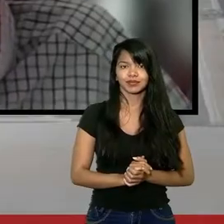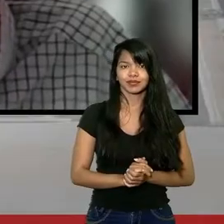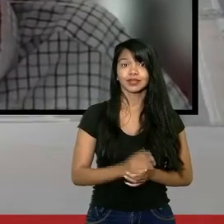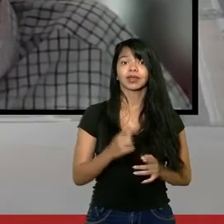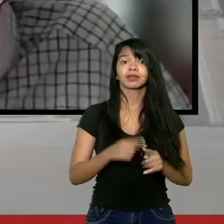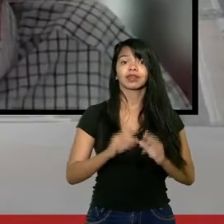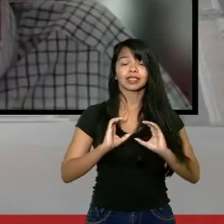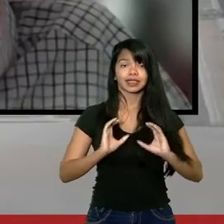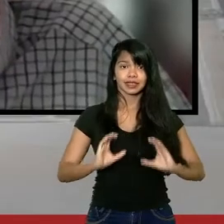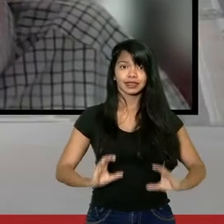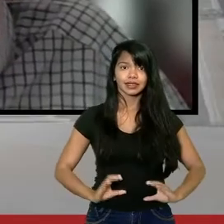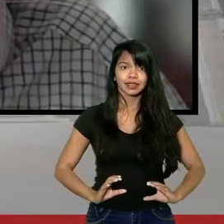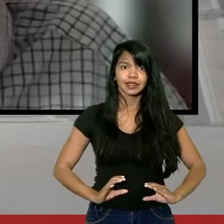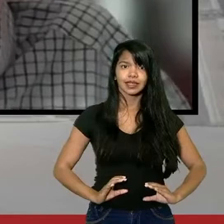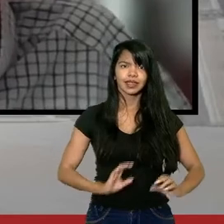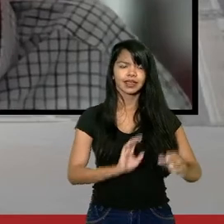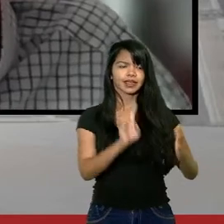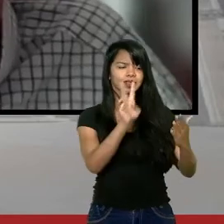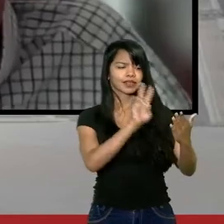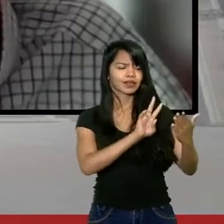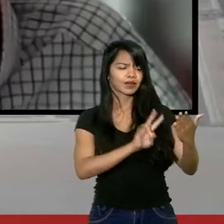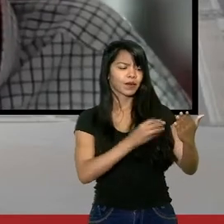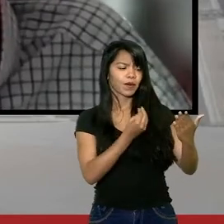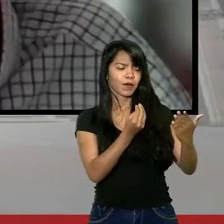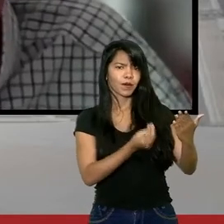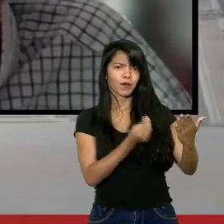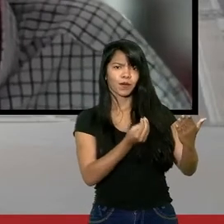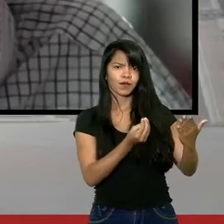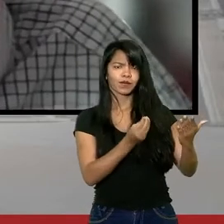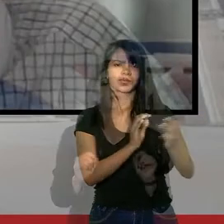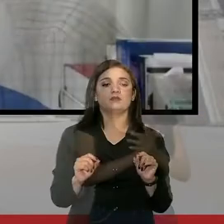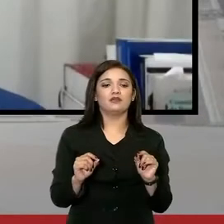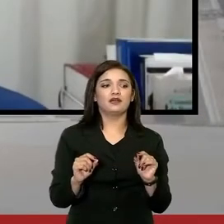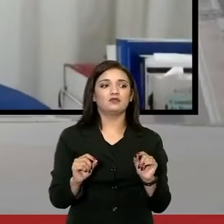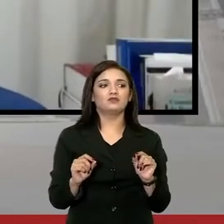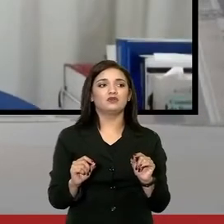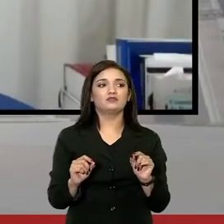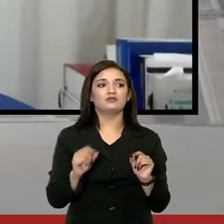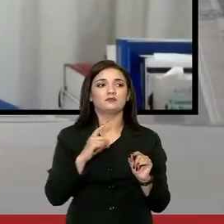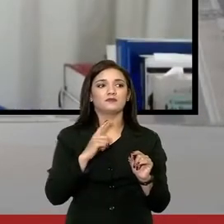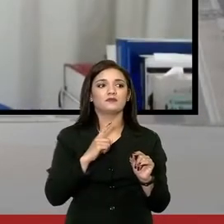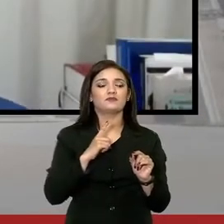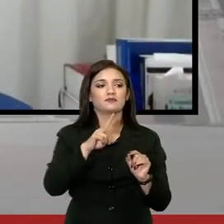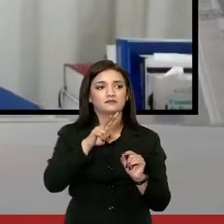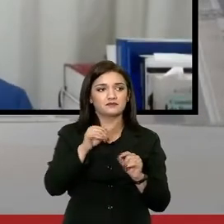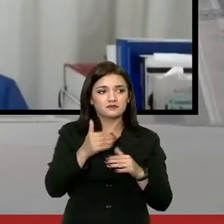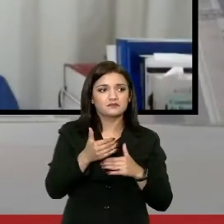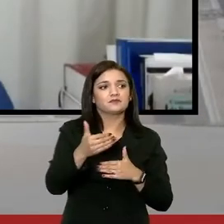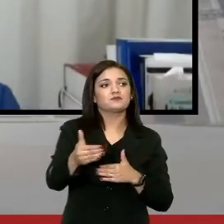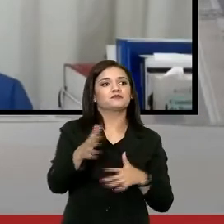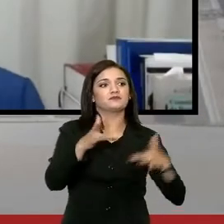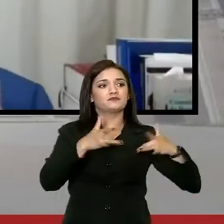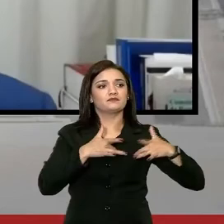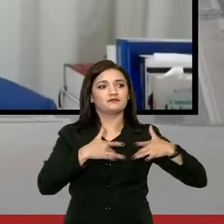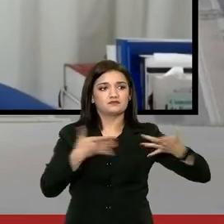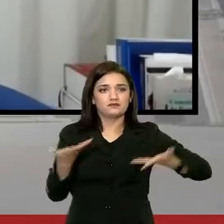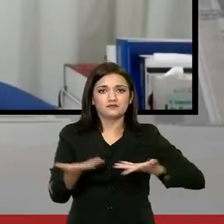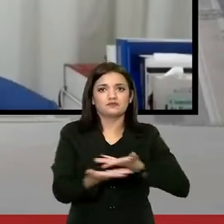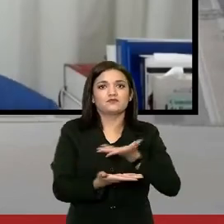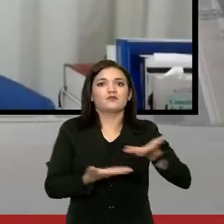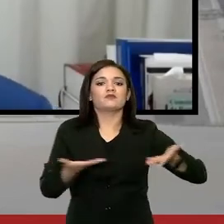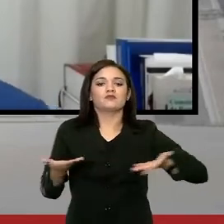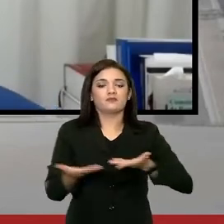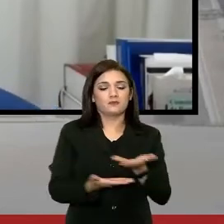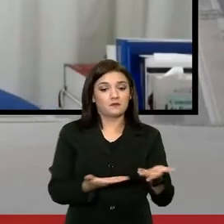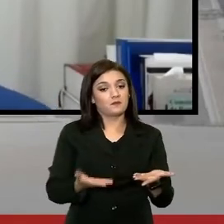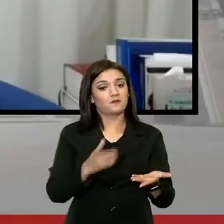foram debatidos durante o 26º Seminário de Verão de Coimbra, realizado nesta segunda e terça-feira, com